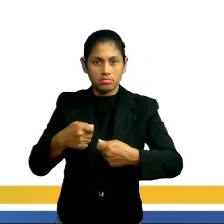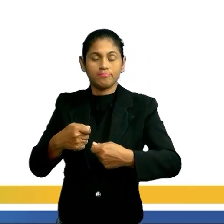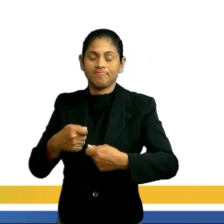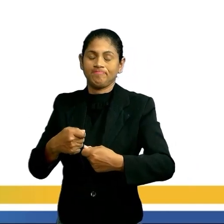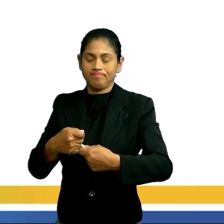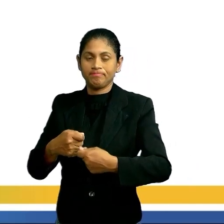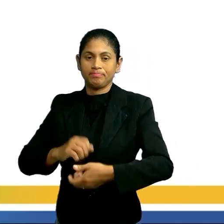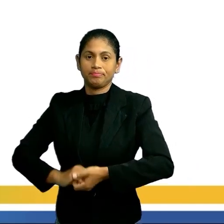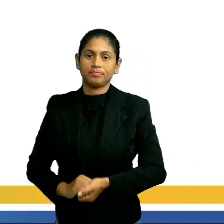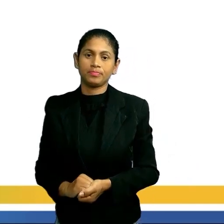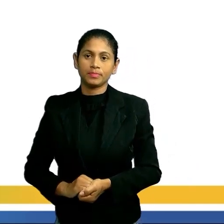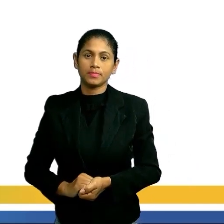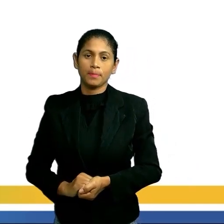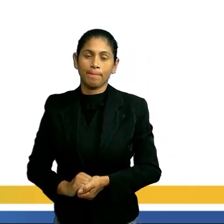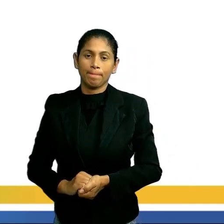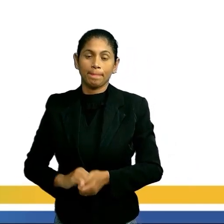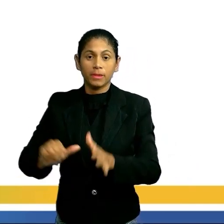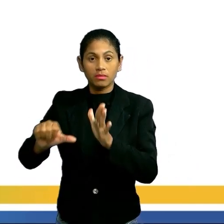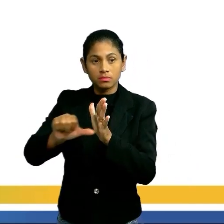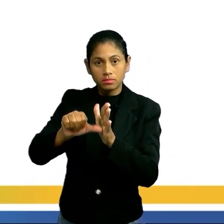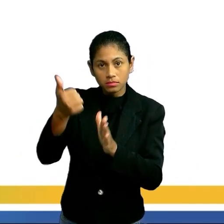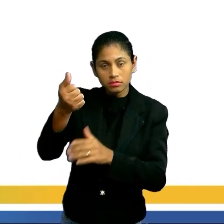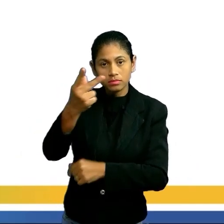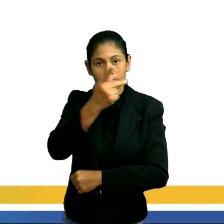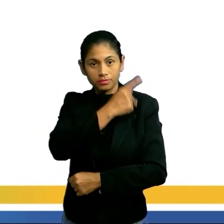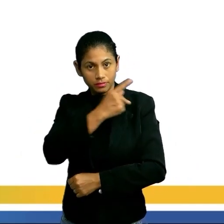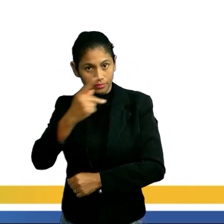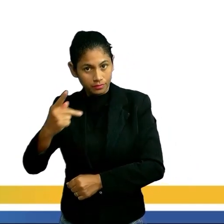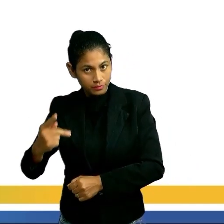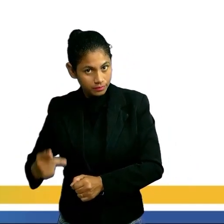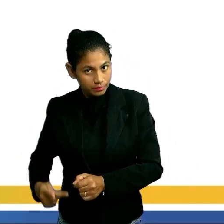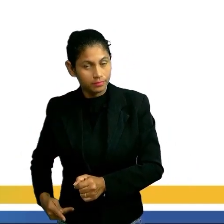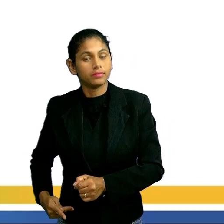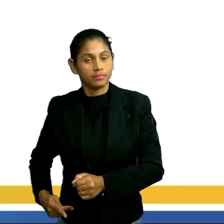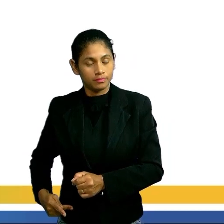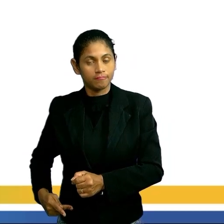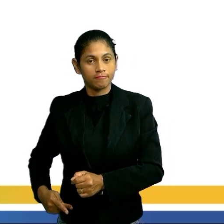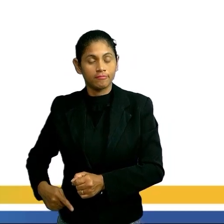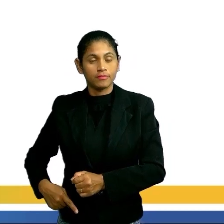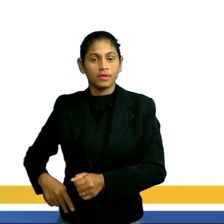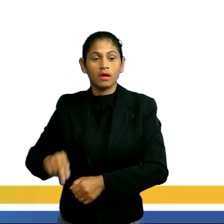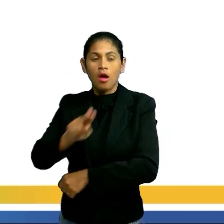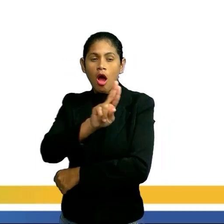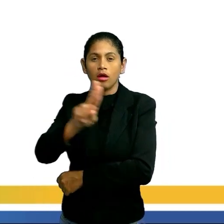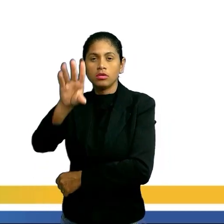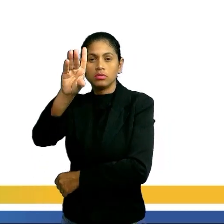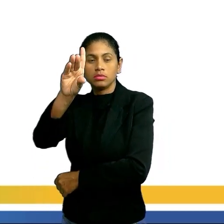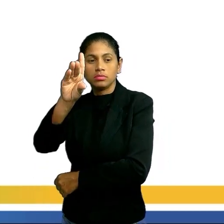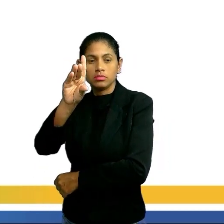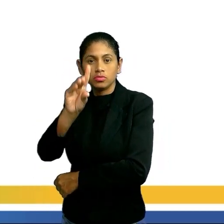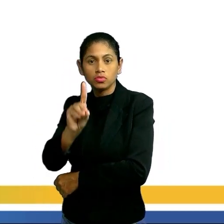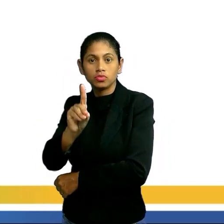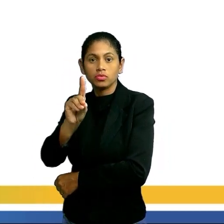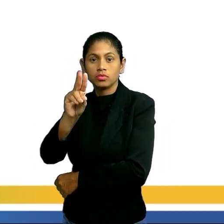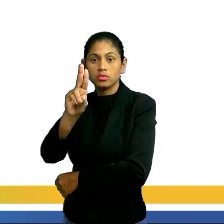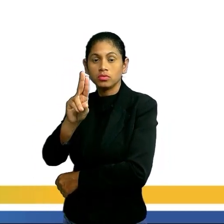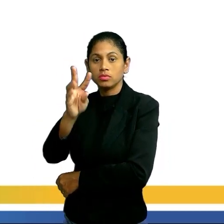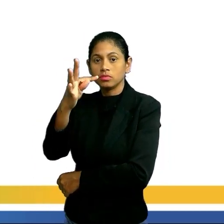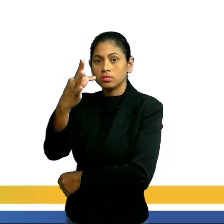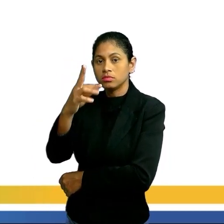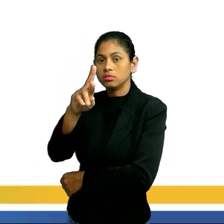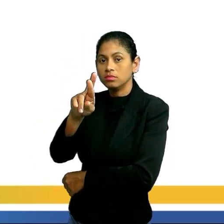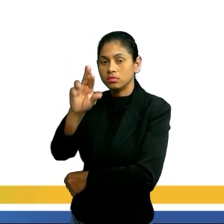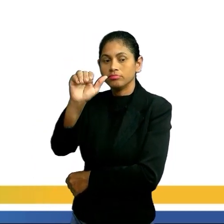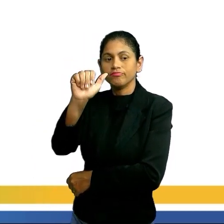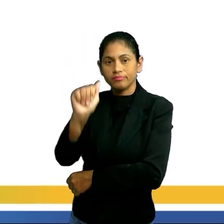desses presidentes. E o primeiro presidente é um cara chamado Eurico Gaspar Dutra,